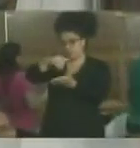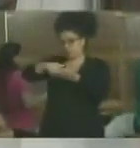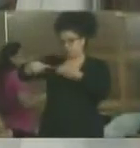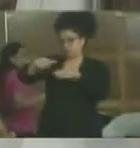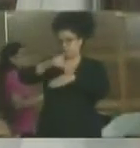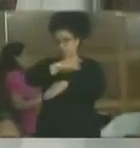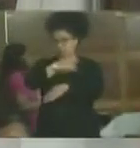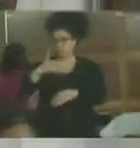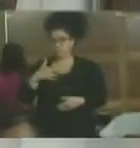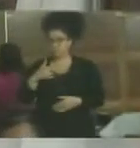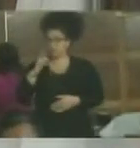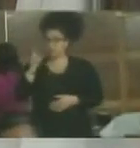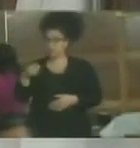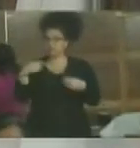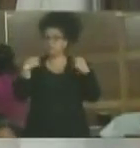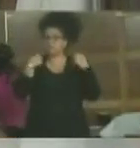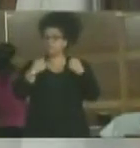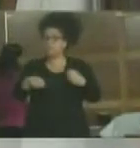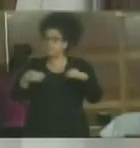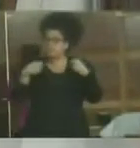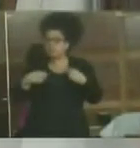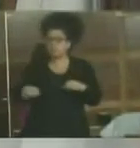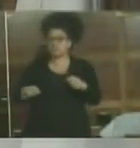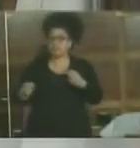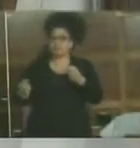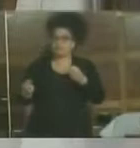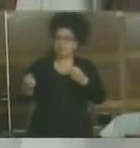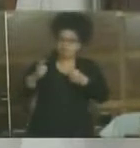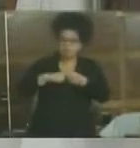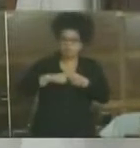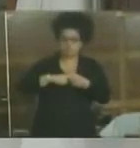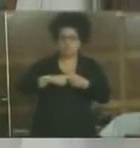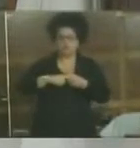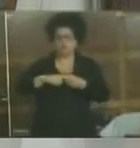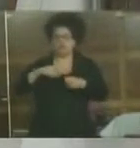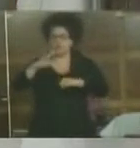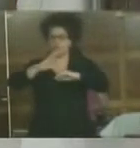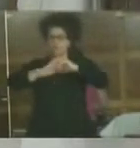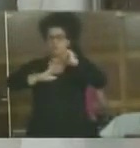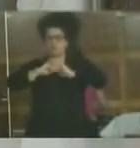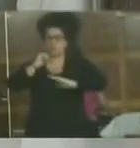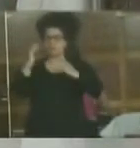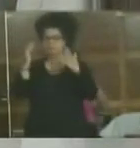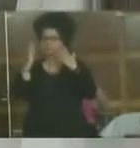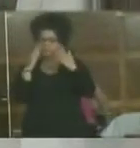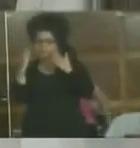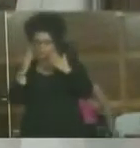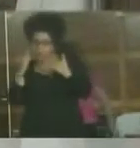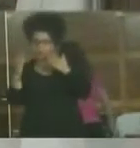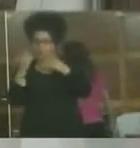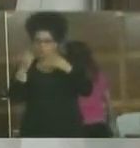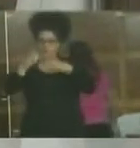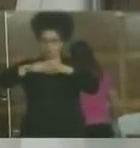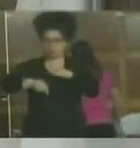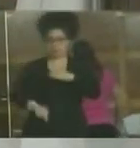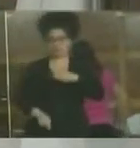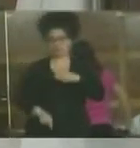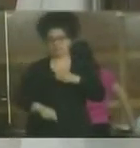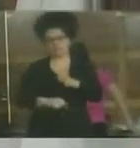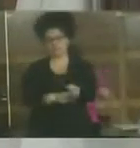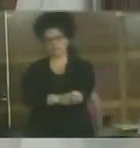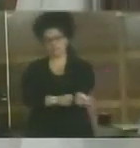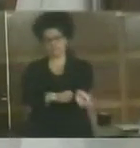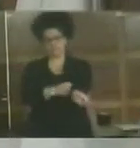mais se chega aqui é a falta de psiquiatra na rede, a falta de psicólogo na rede. A nossa saúde está caminhando de vento em popa, e nos cabe